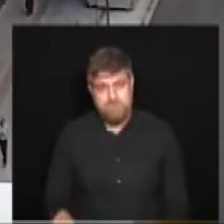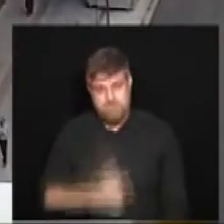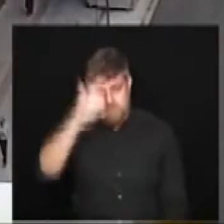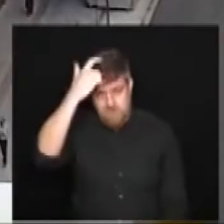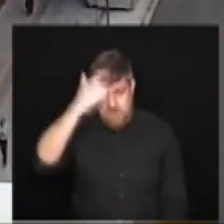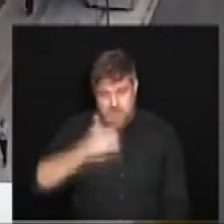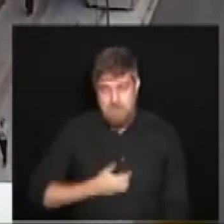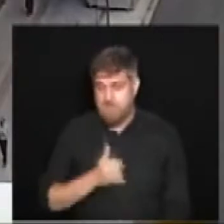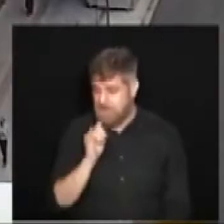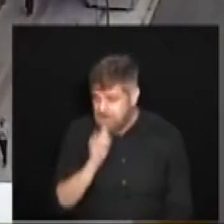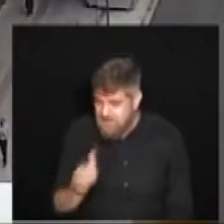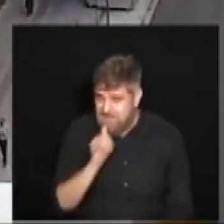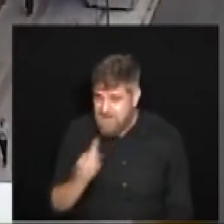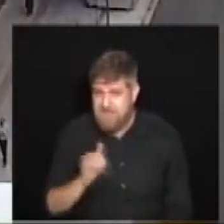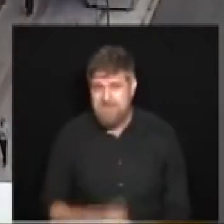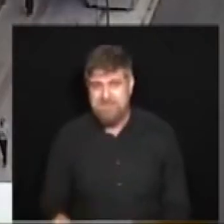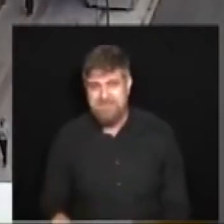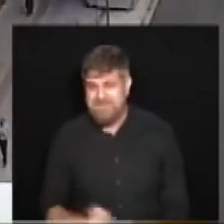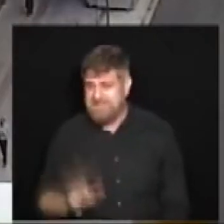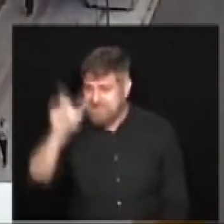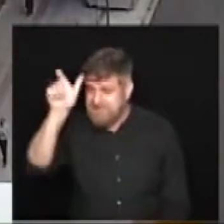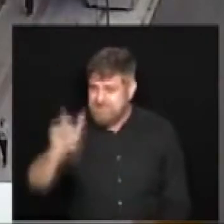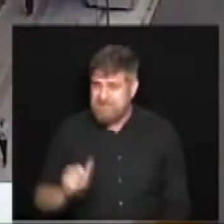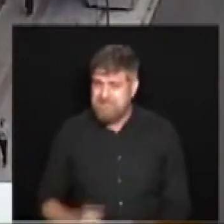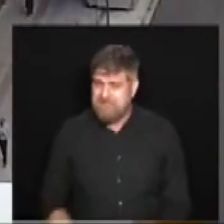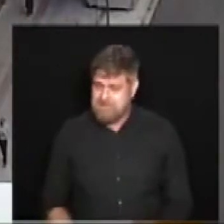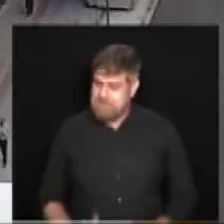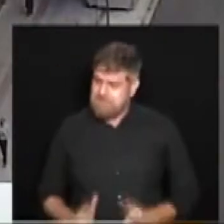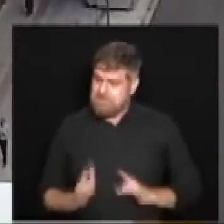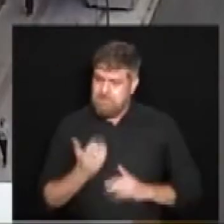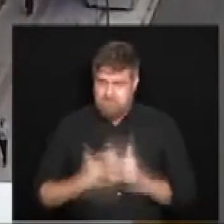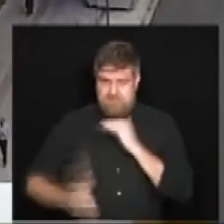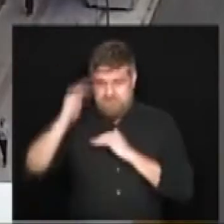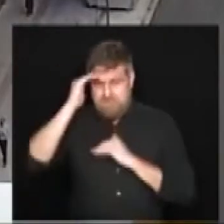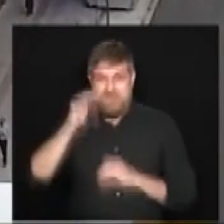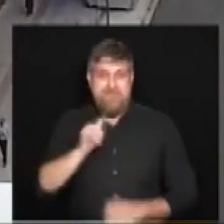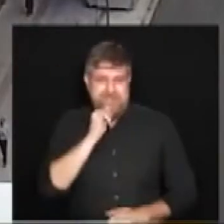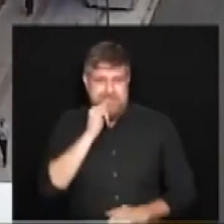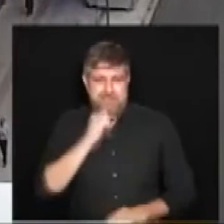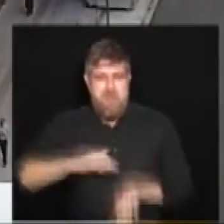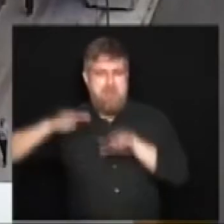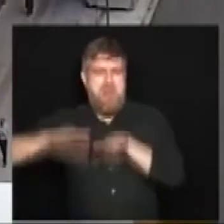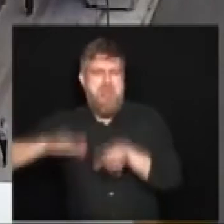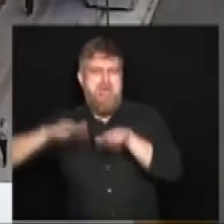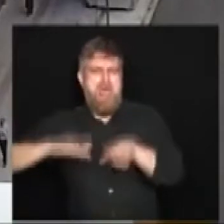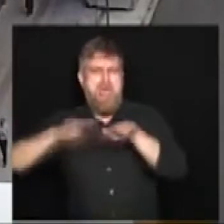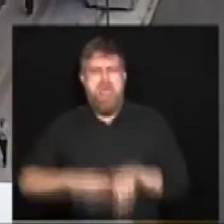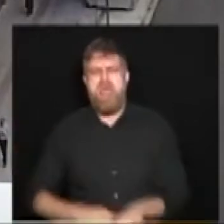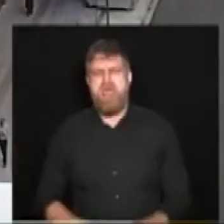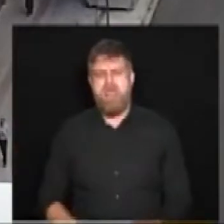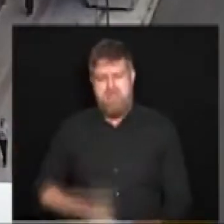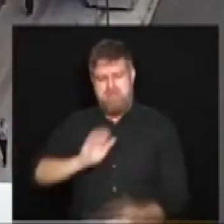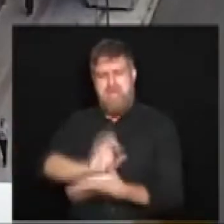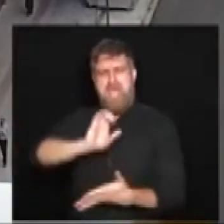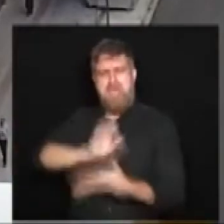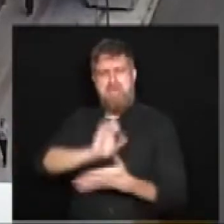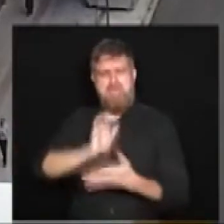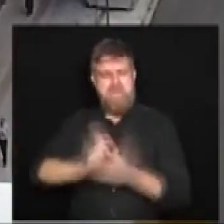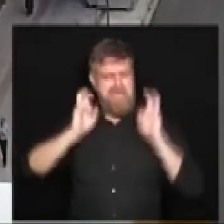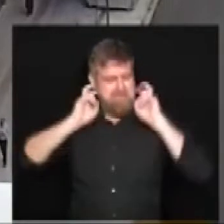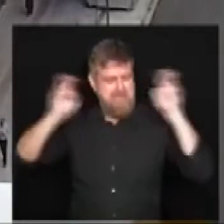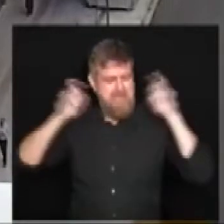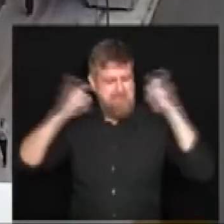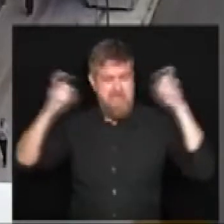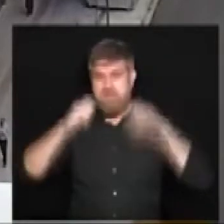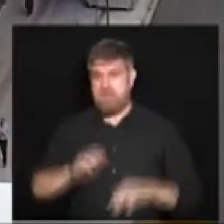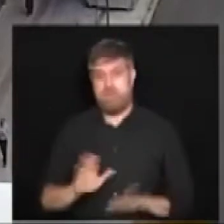Eu tenho dito, só em casos excepcionais dessas carreatas que eu acho desnecessárias nesse momento, viu,